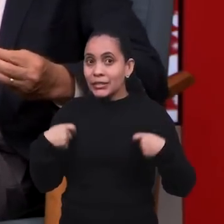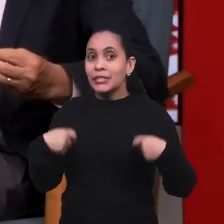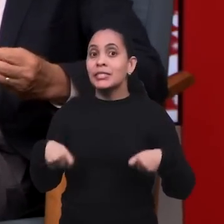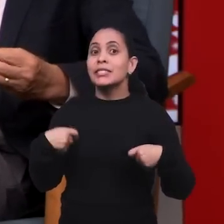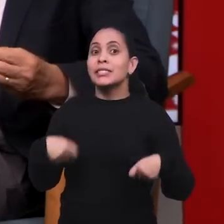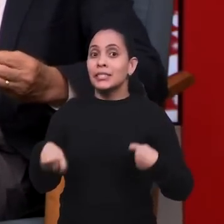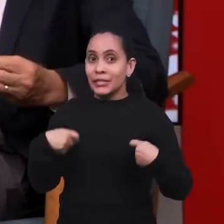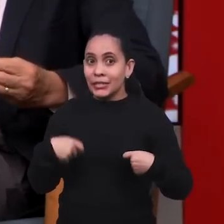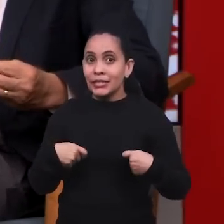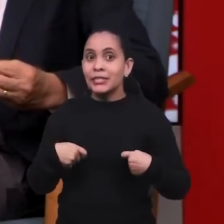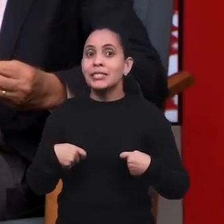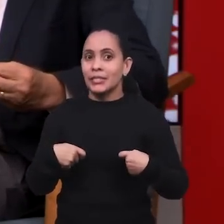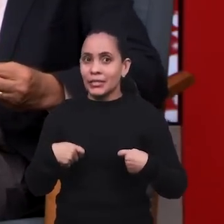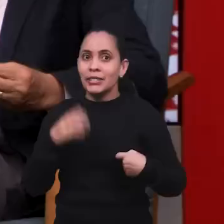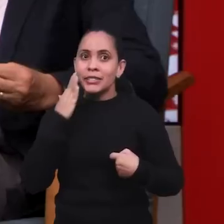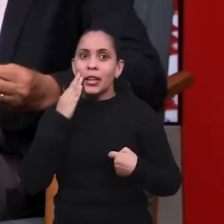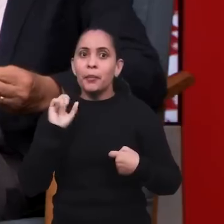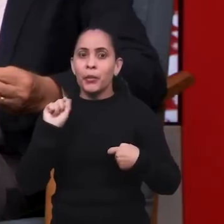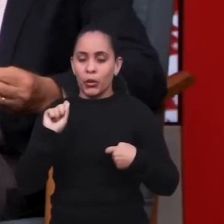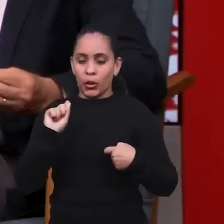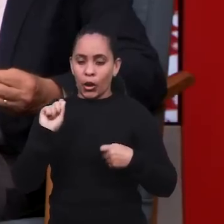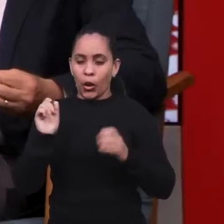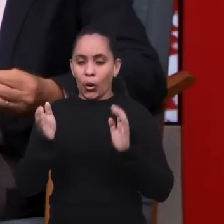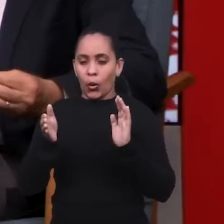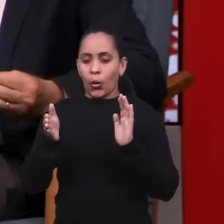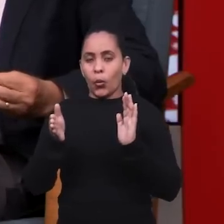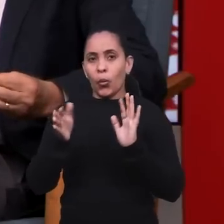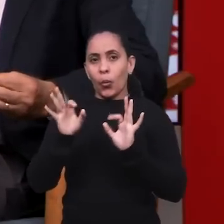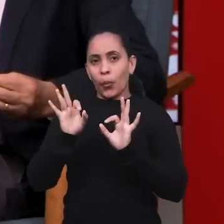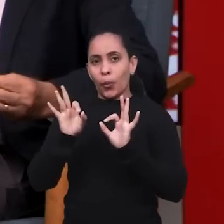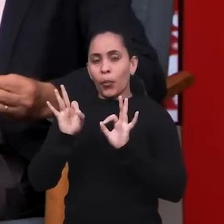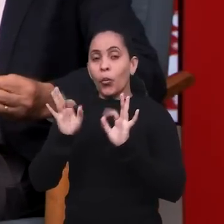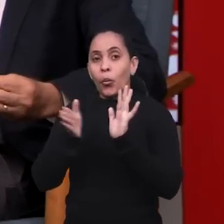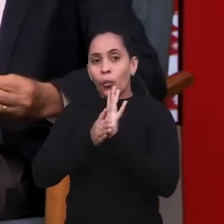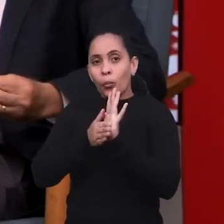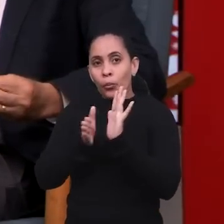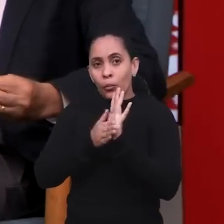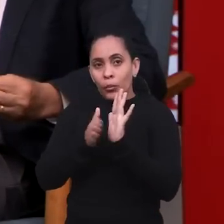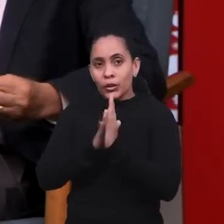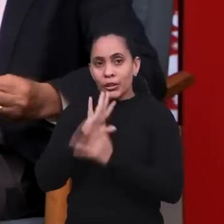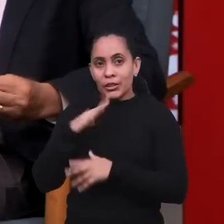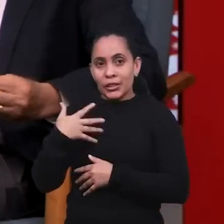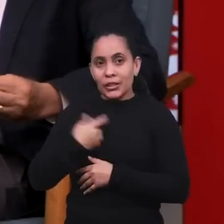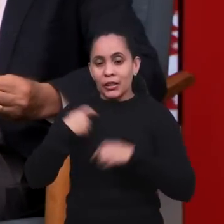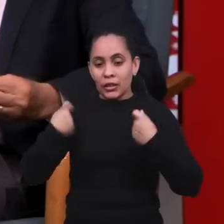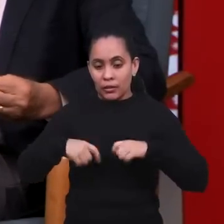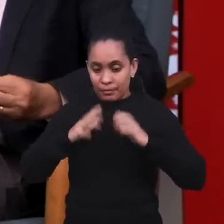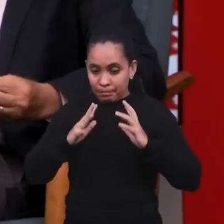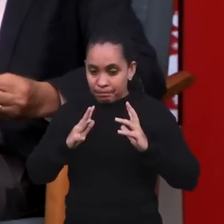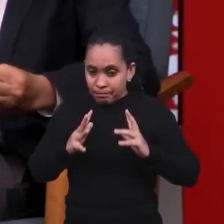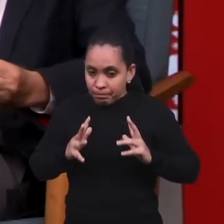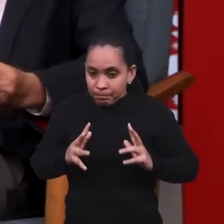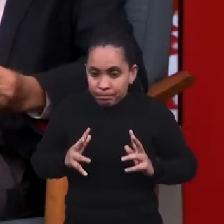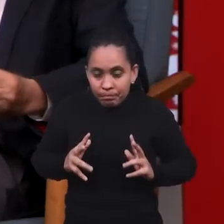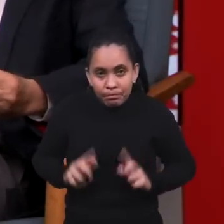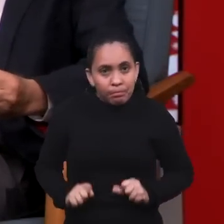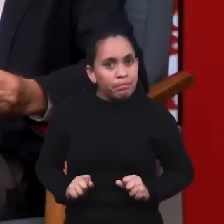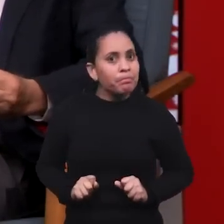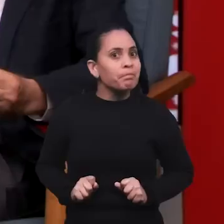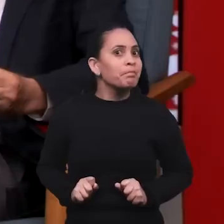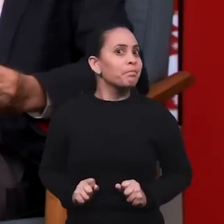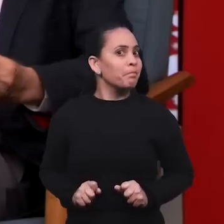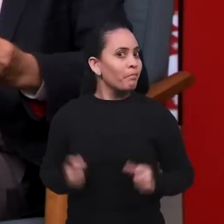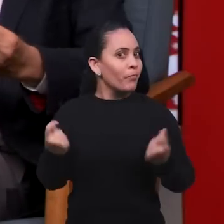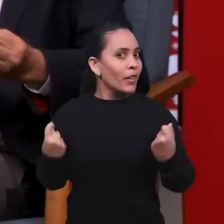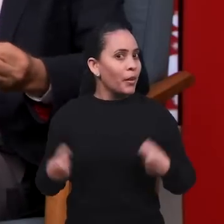Jesus, porque o processo de salvação é um processo de santificação. O que é